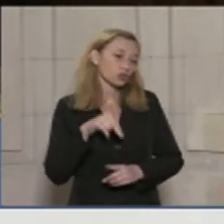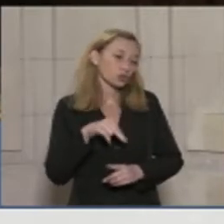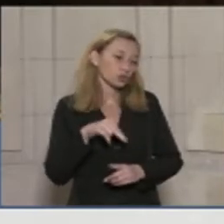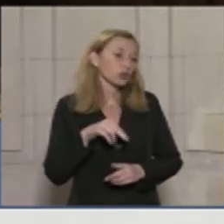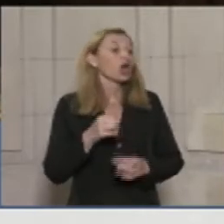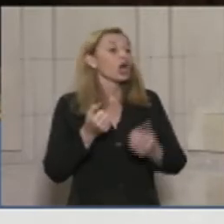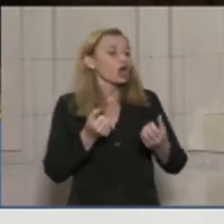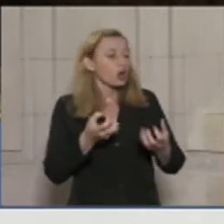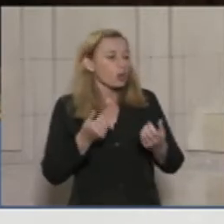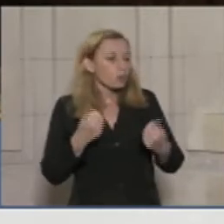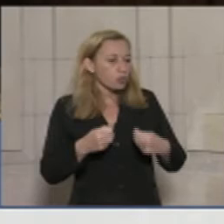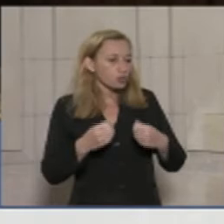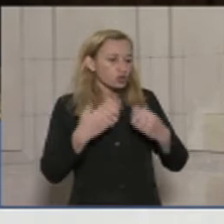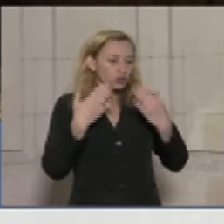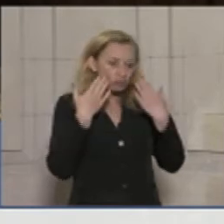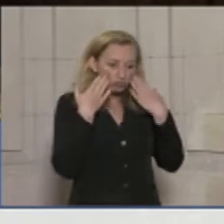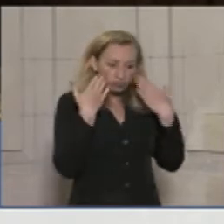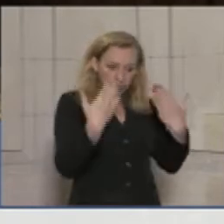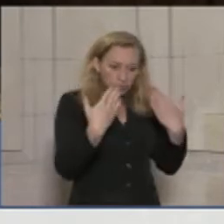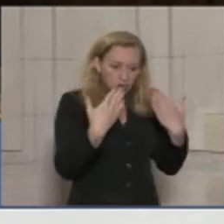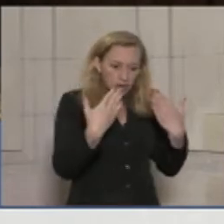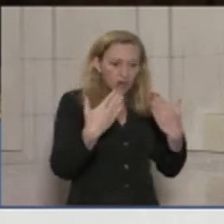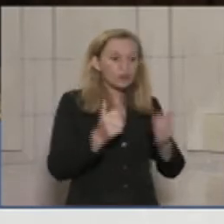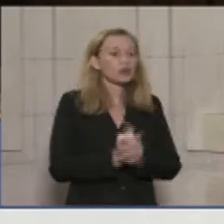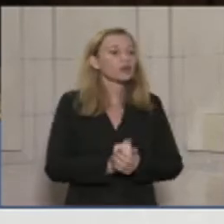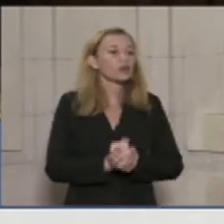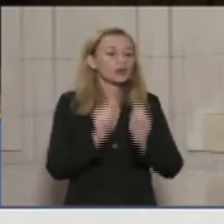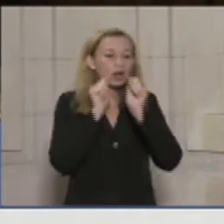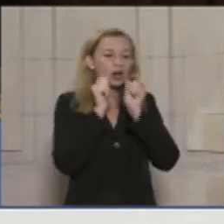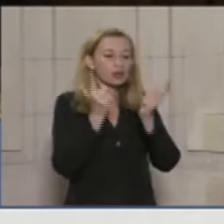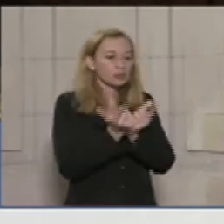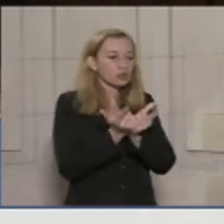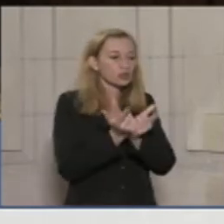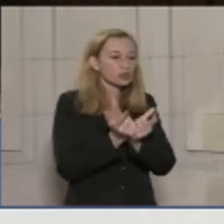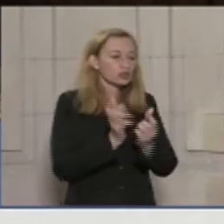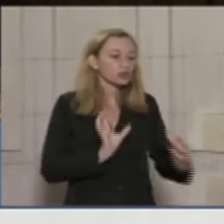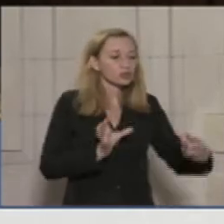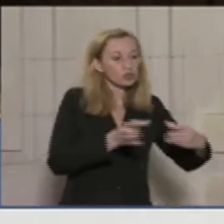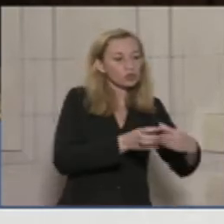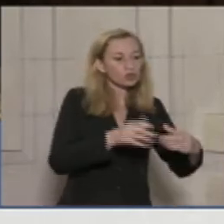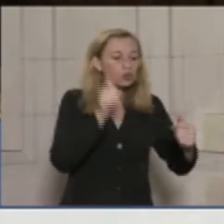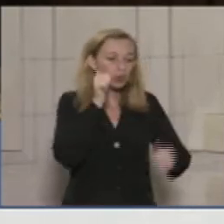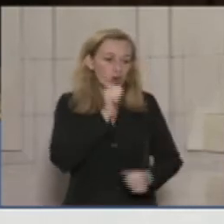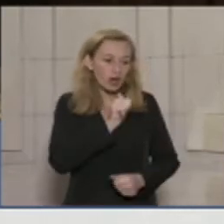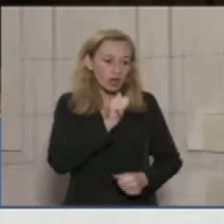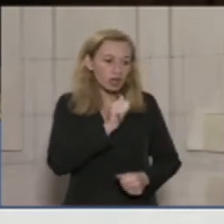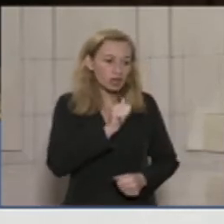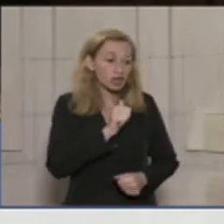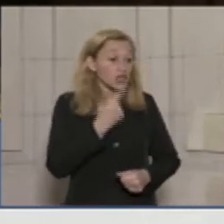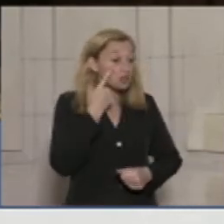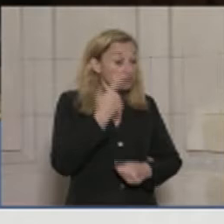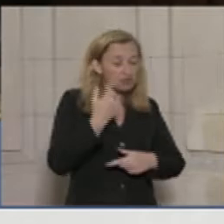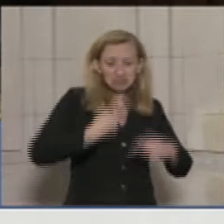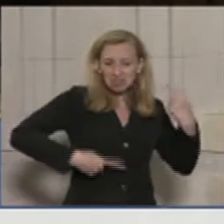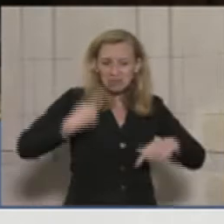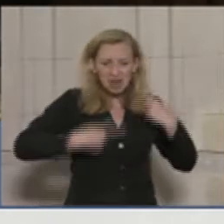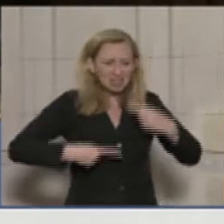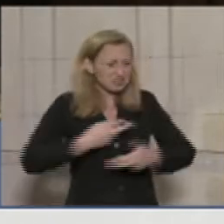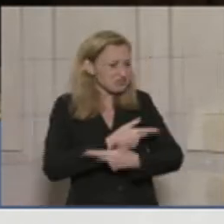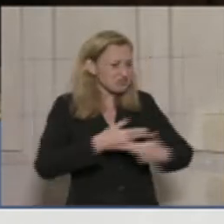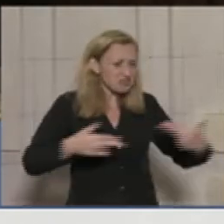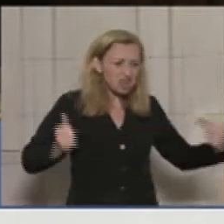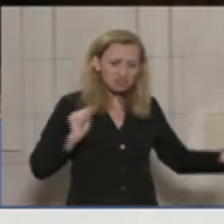Assembleia Legislativa nesse encontro do ONU Mulheres e participar de inúmeros debates, diversos